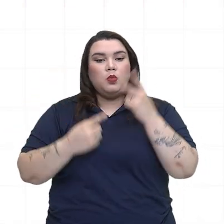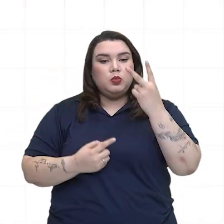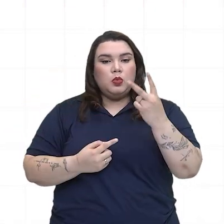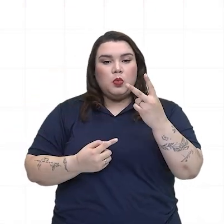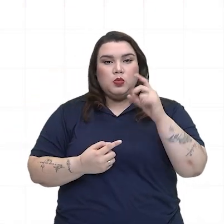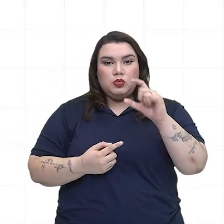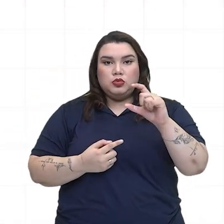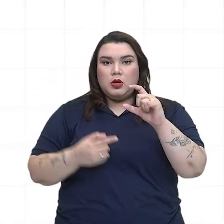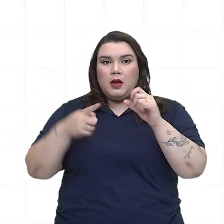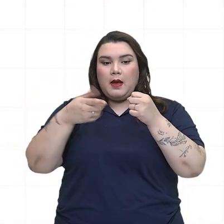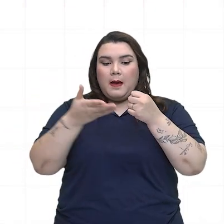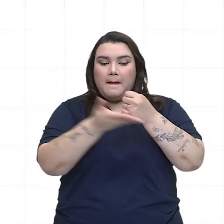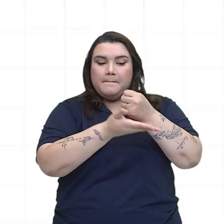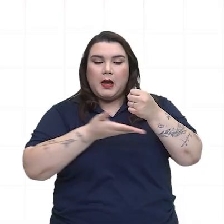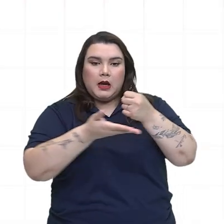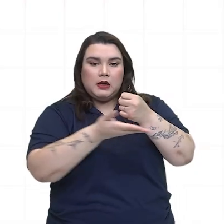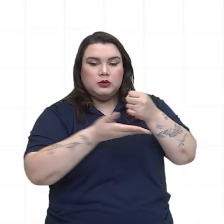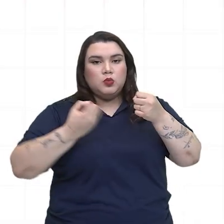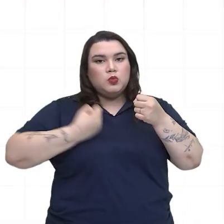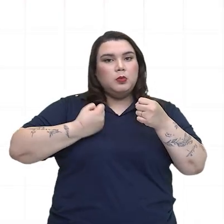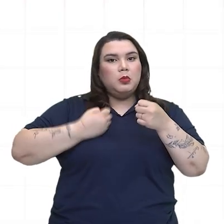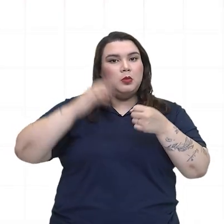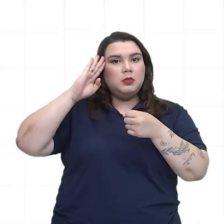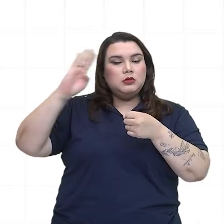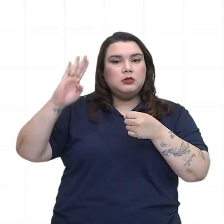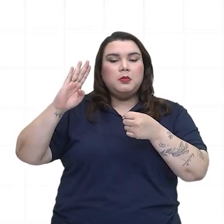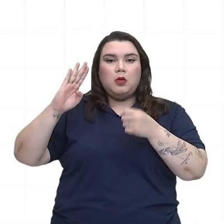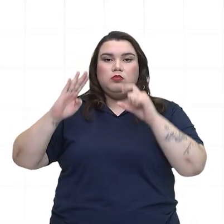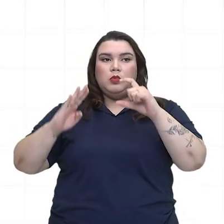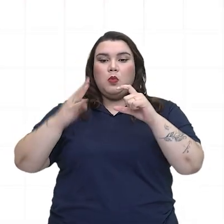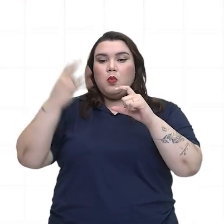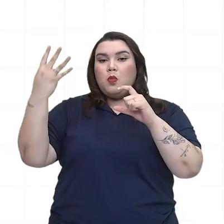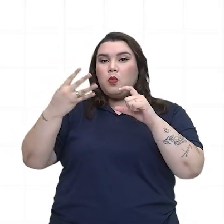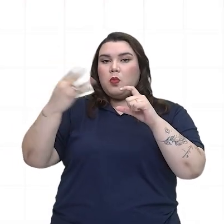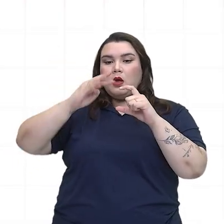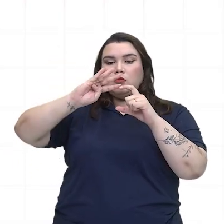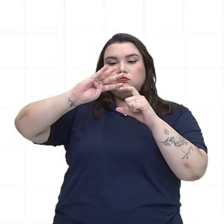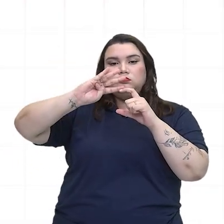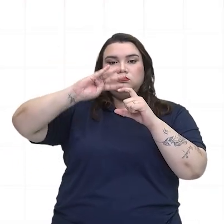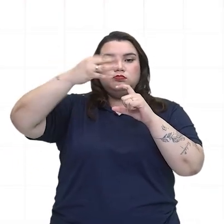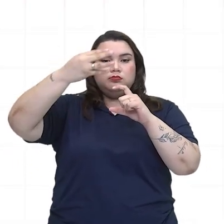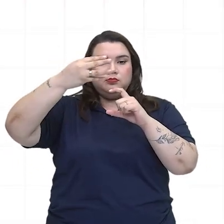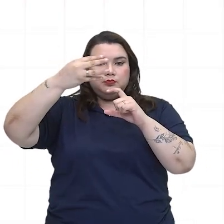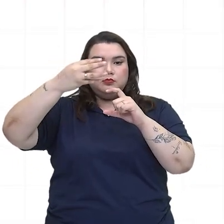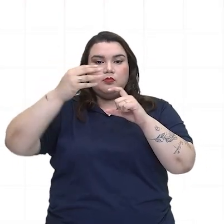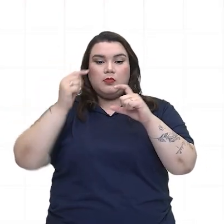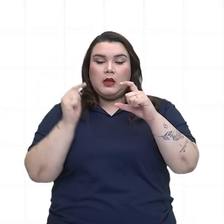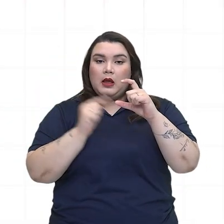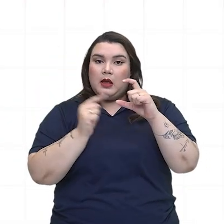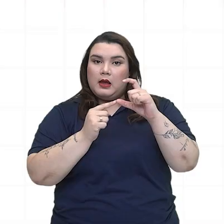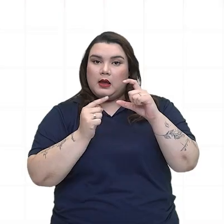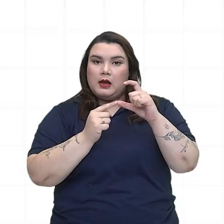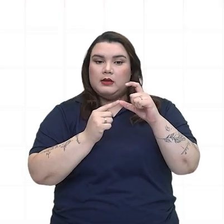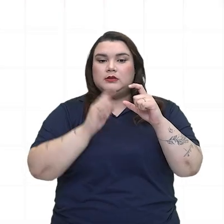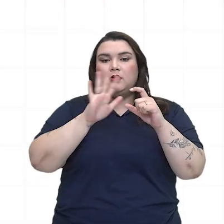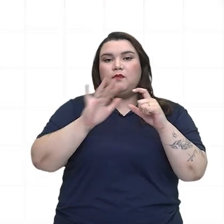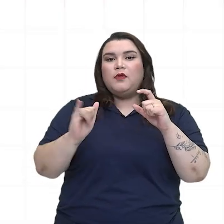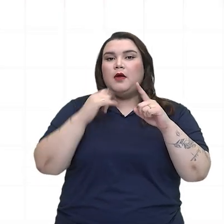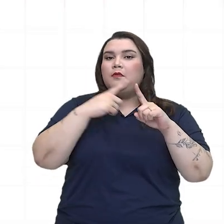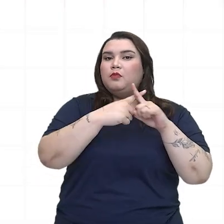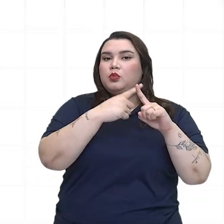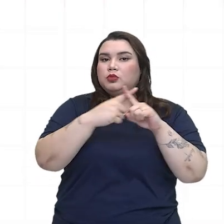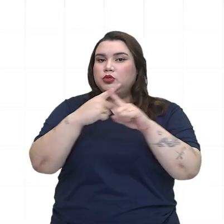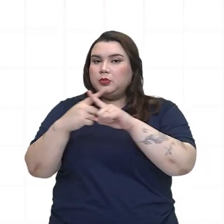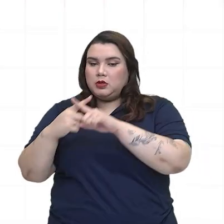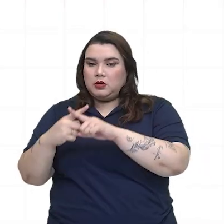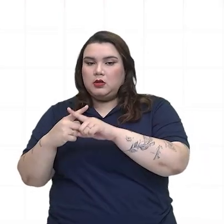e o 4 ele é o expoente. A base é o fator que vai ser multiplicado e